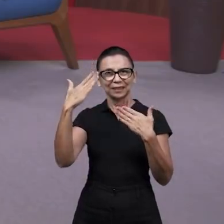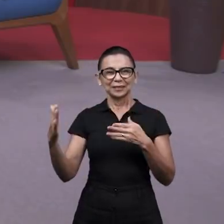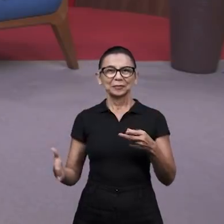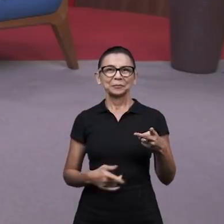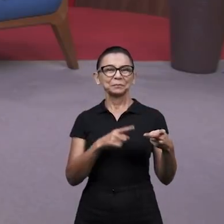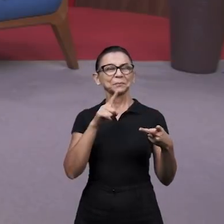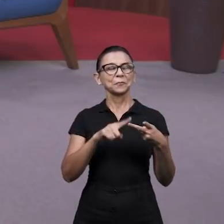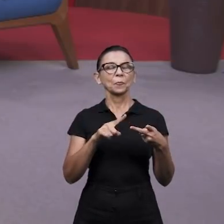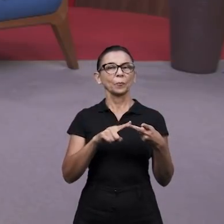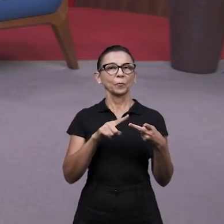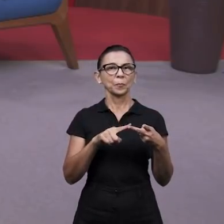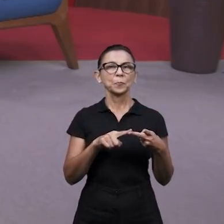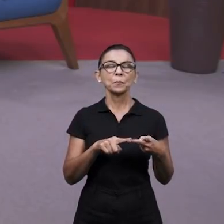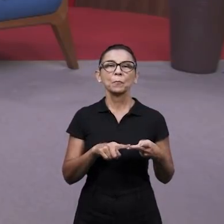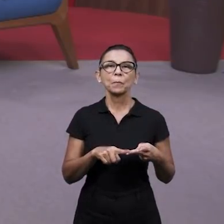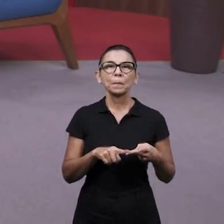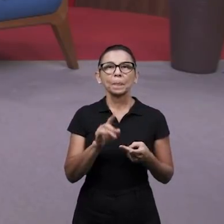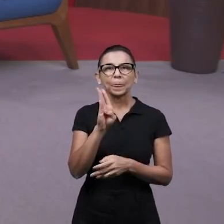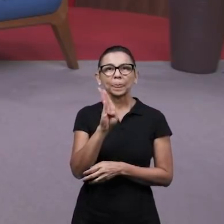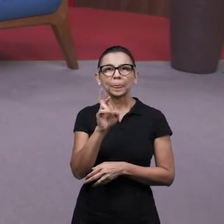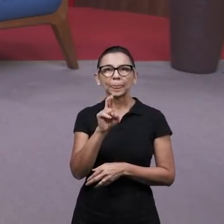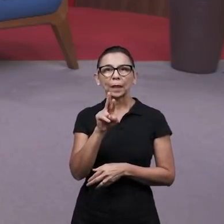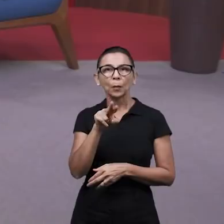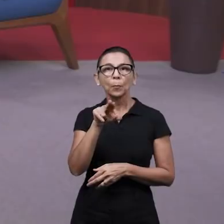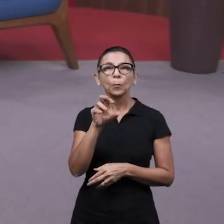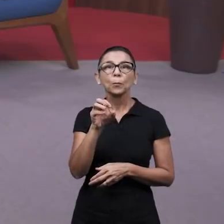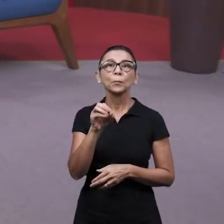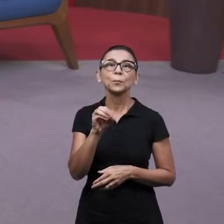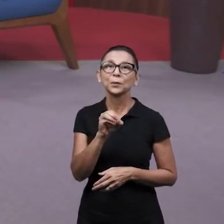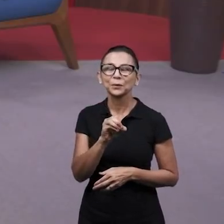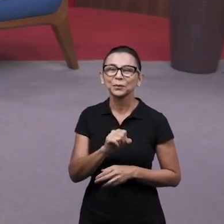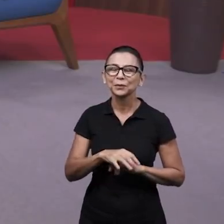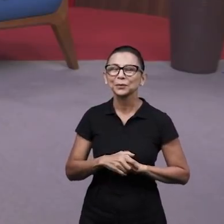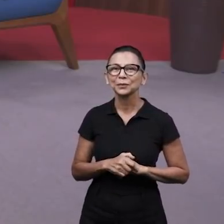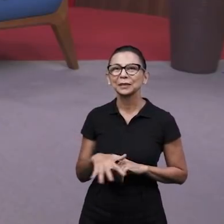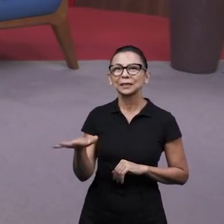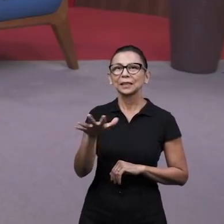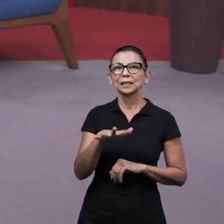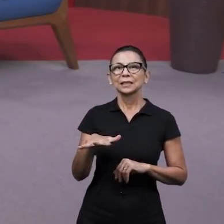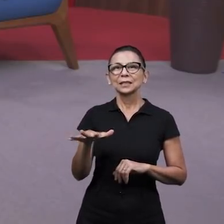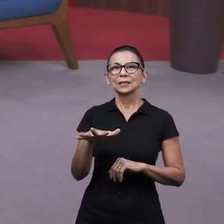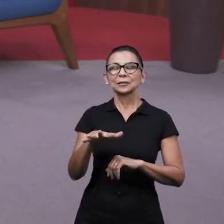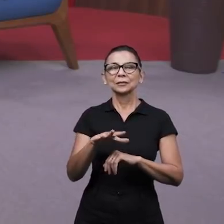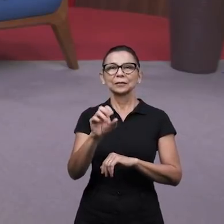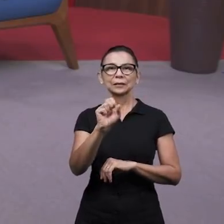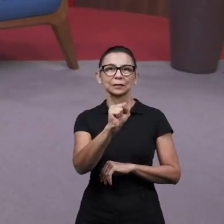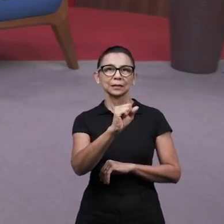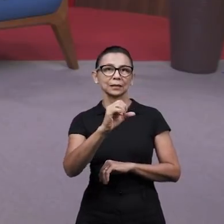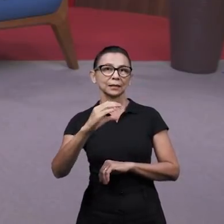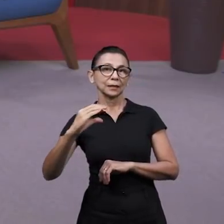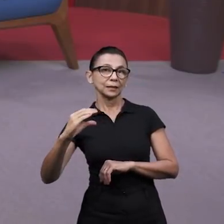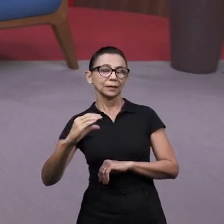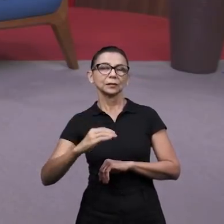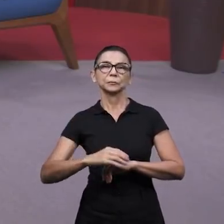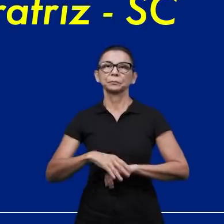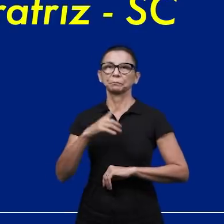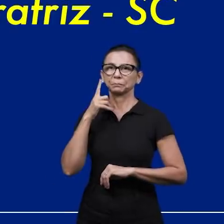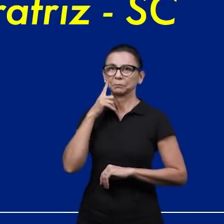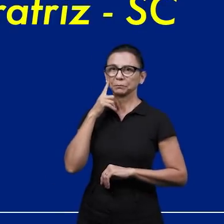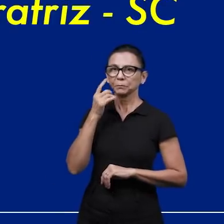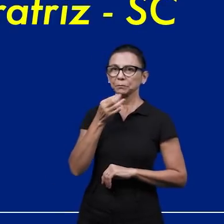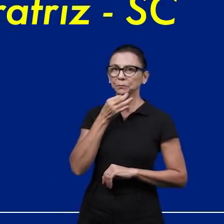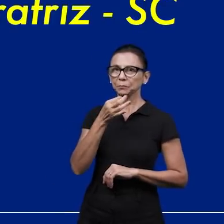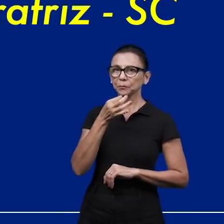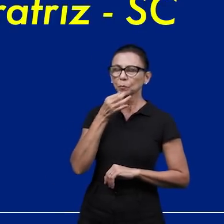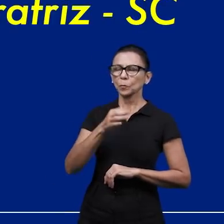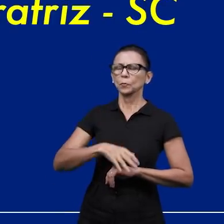outra mensagem que foi enviada para nós foi de Bruno Coutinho. Ele é de Santo Amaro da Imperatriz, em Santa Catarina. E ele diz o seguinte: o